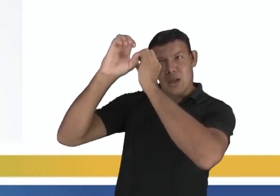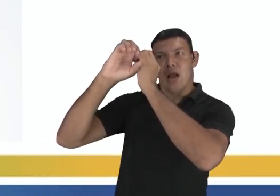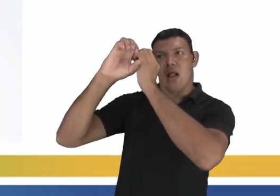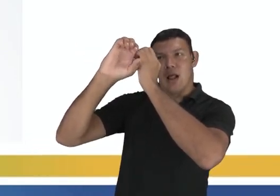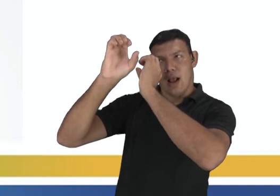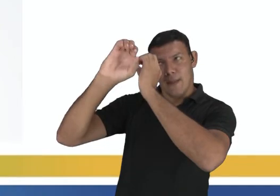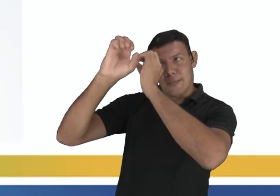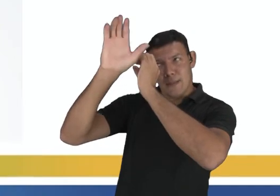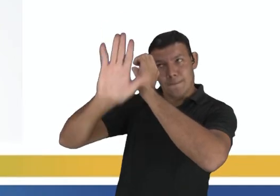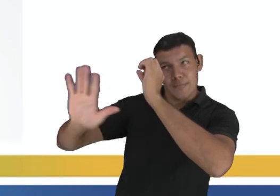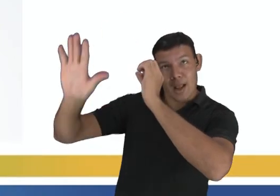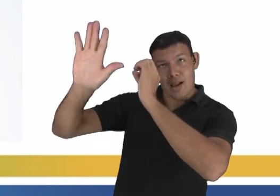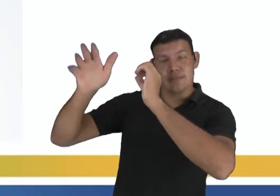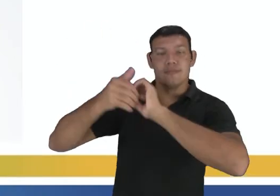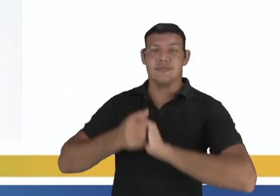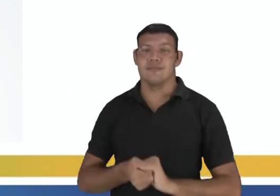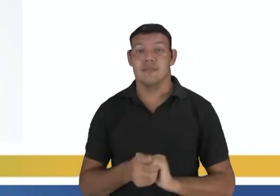telescópio.